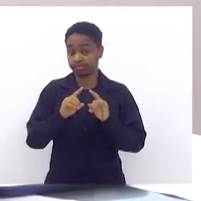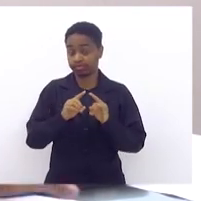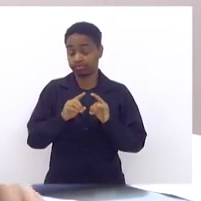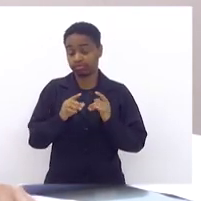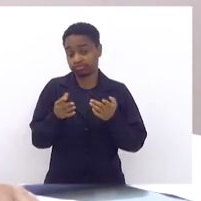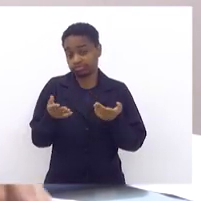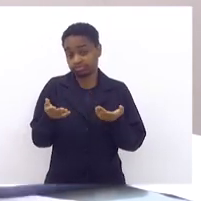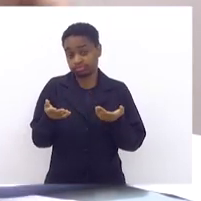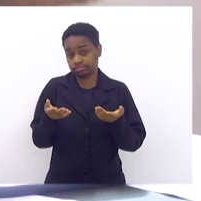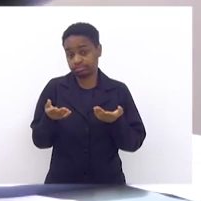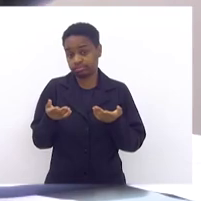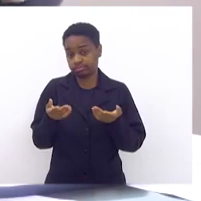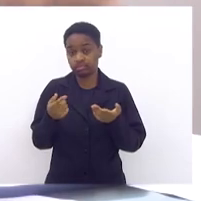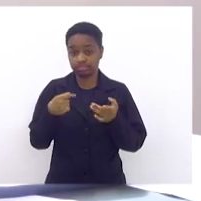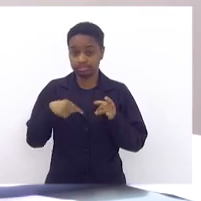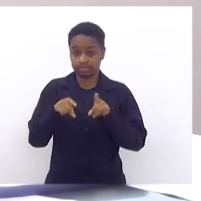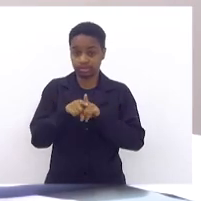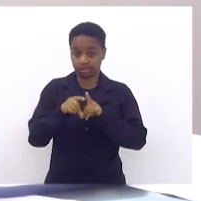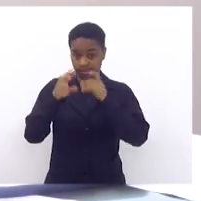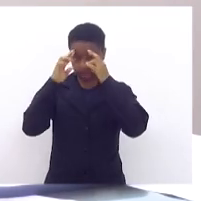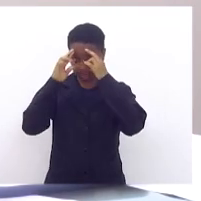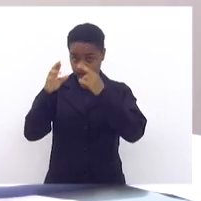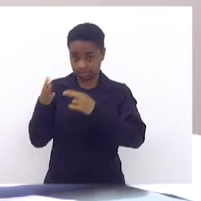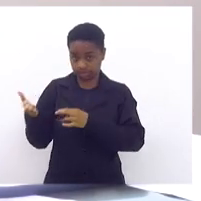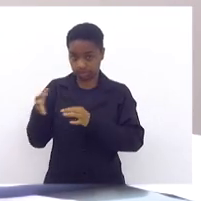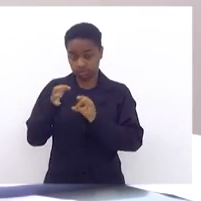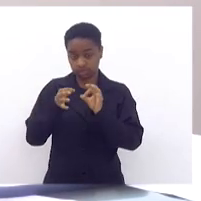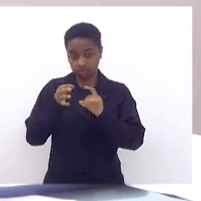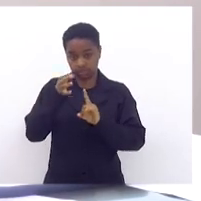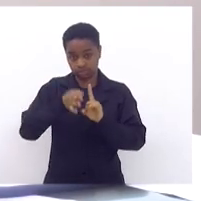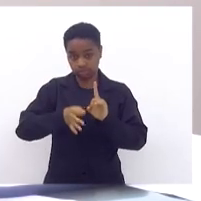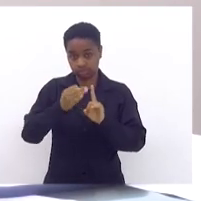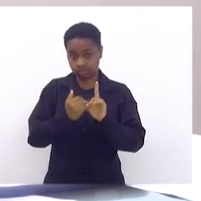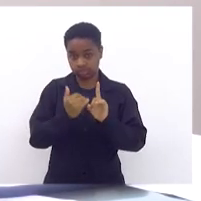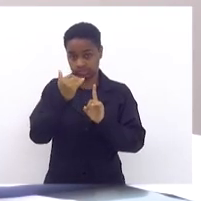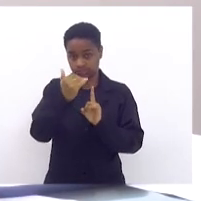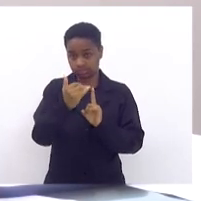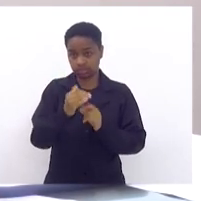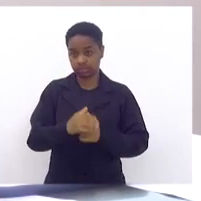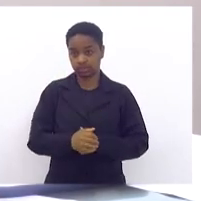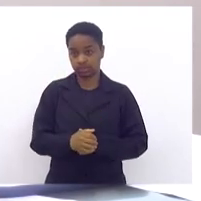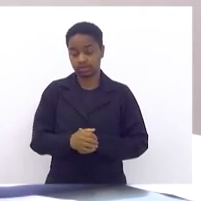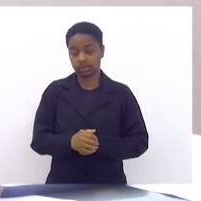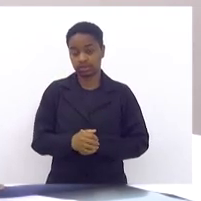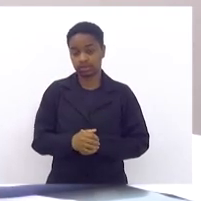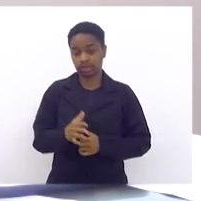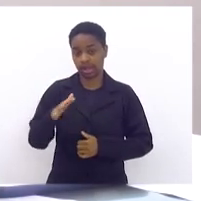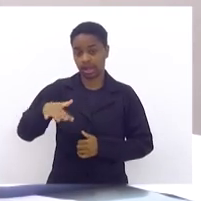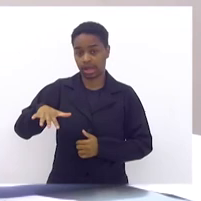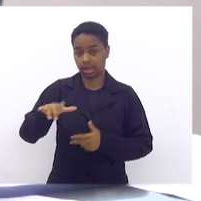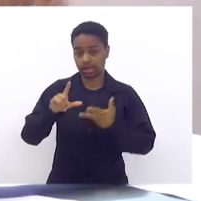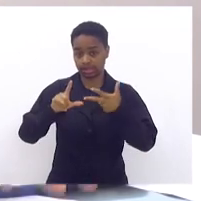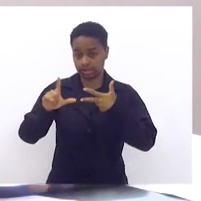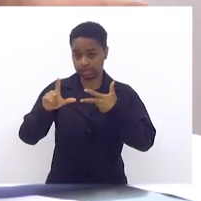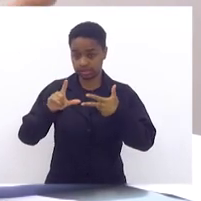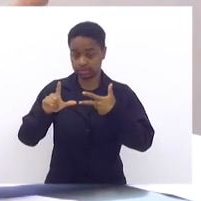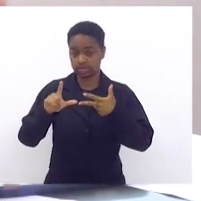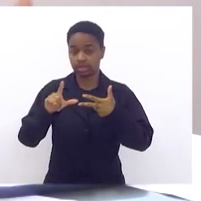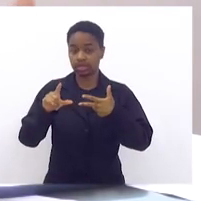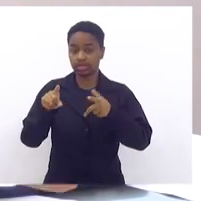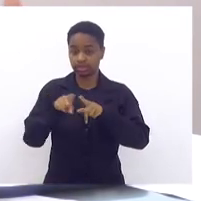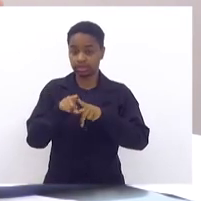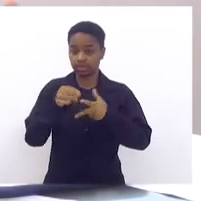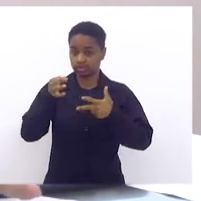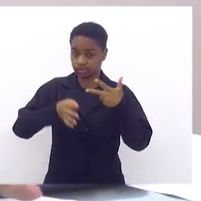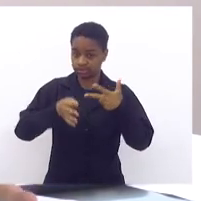Fora, com todo respeito à nossa desembargadora, que no vácuo do legislativo o judiciário também legisla.